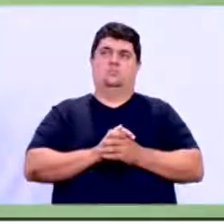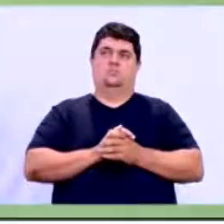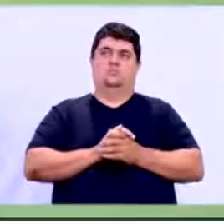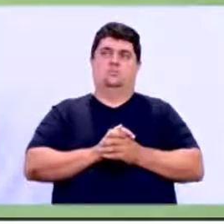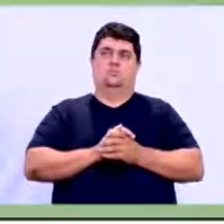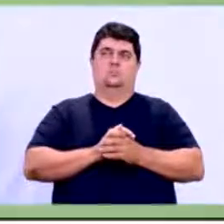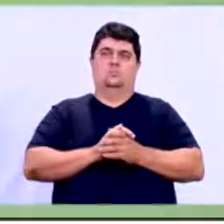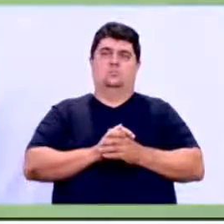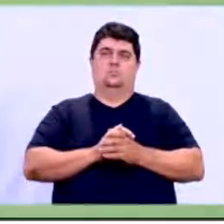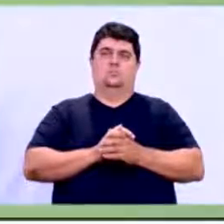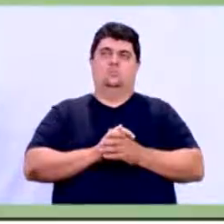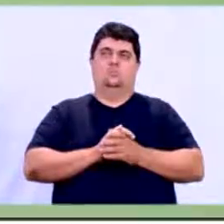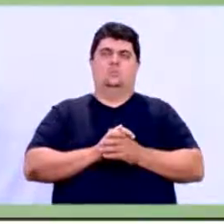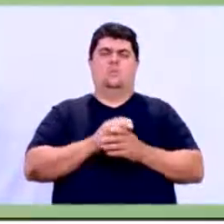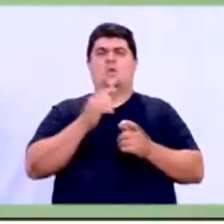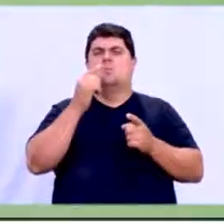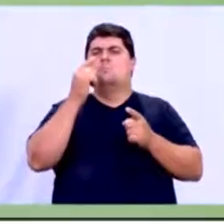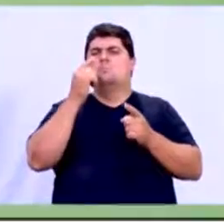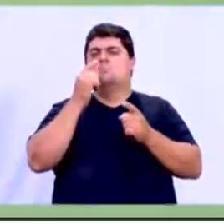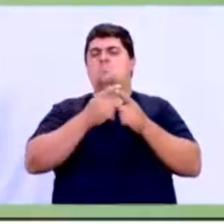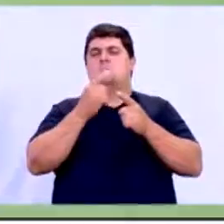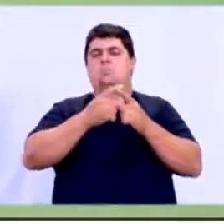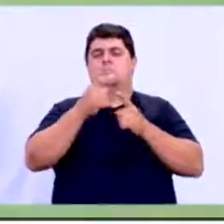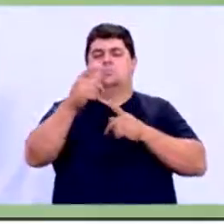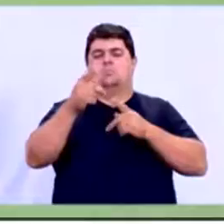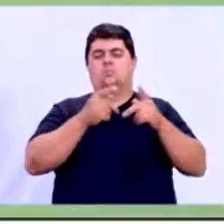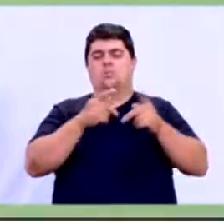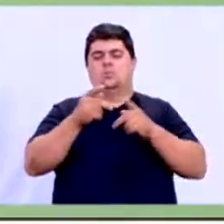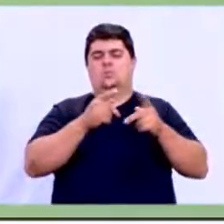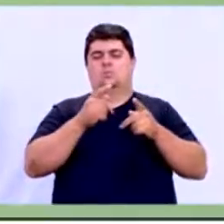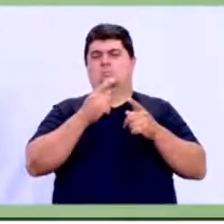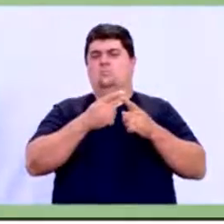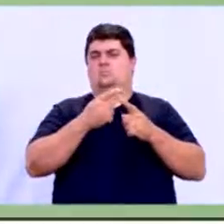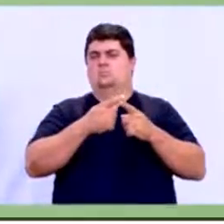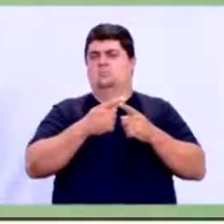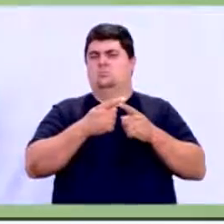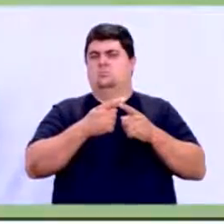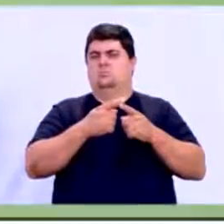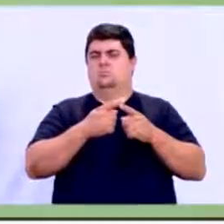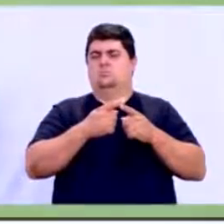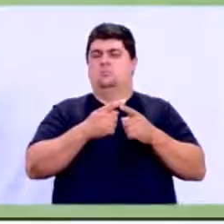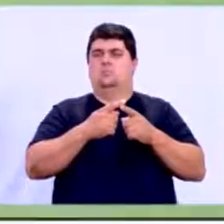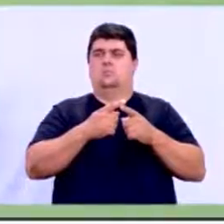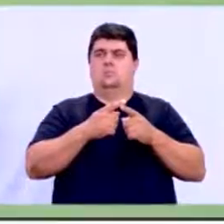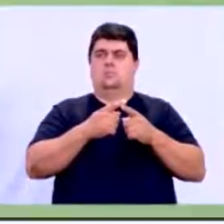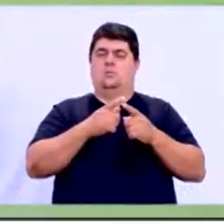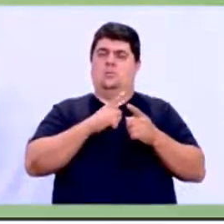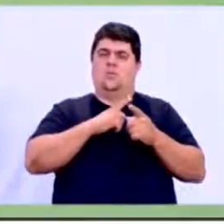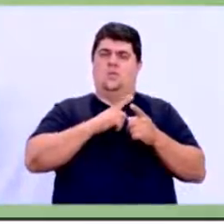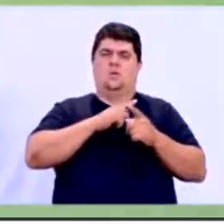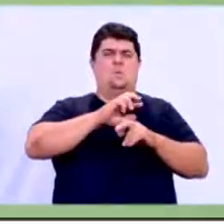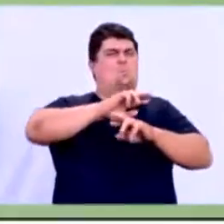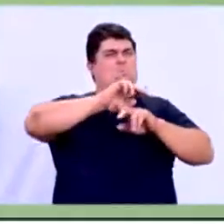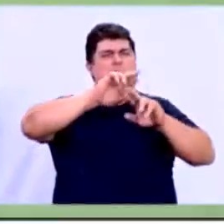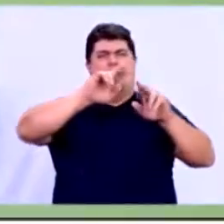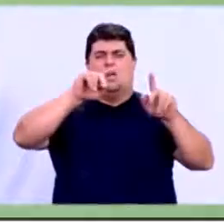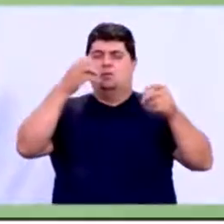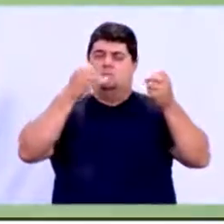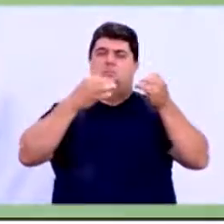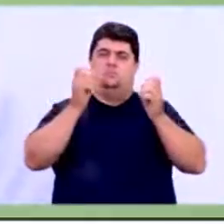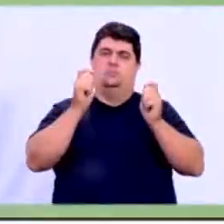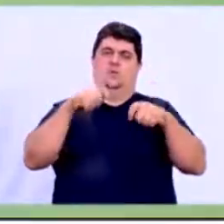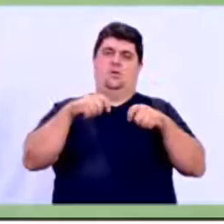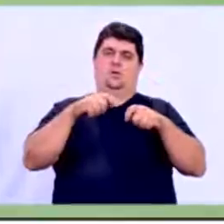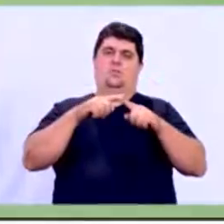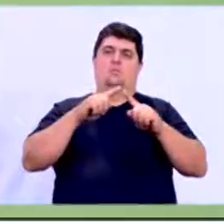nós trazemos um questionamento. Por que planejar? Bom, dentre os motivos que nós elencamos por que